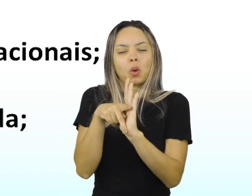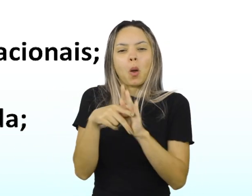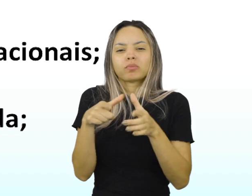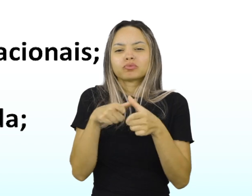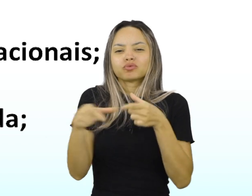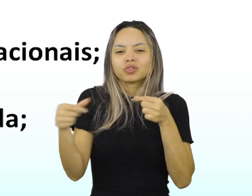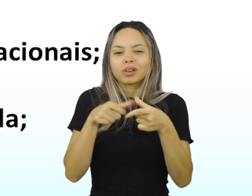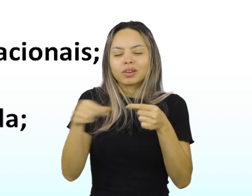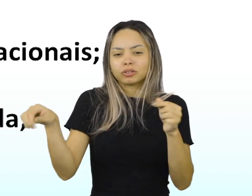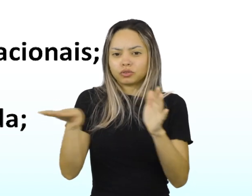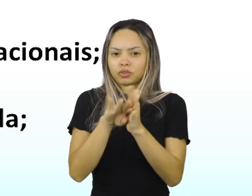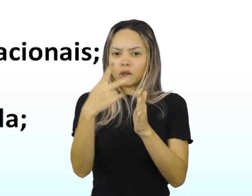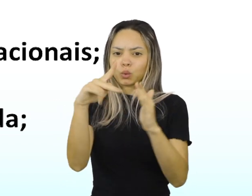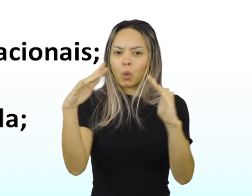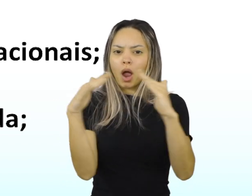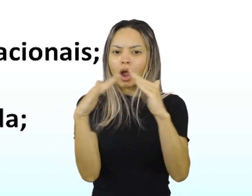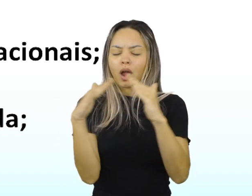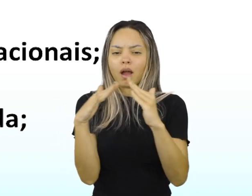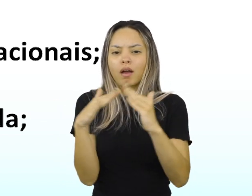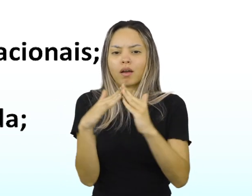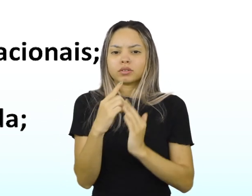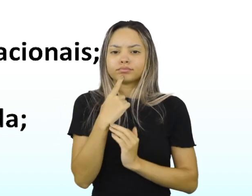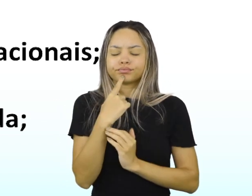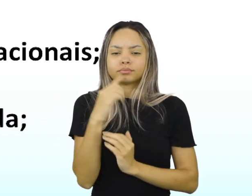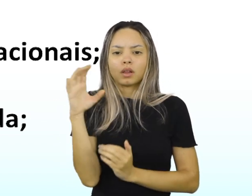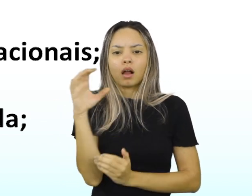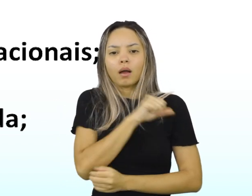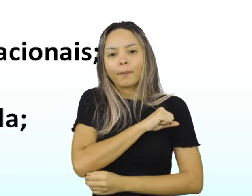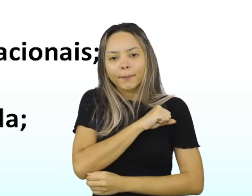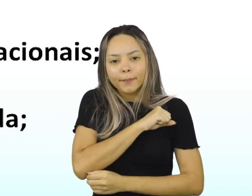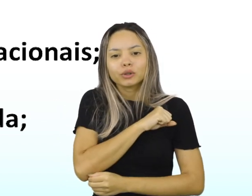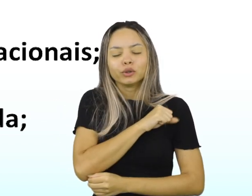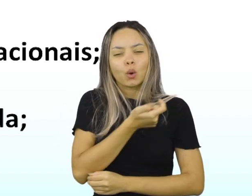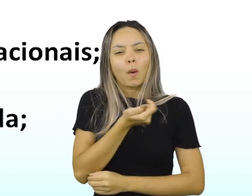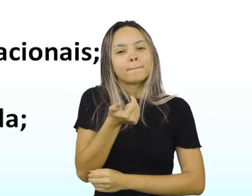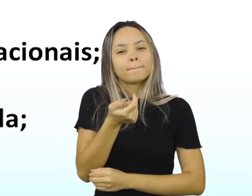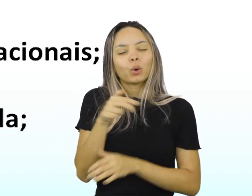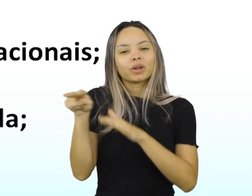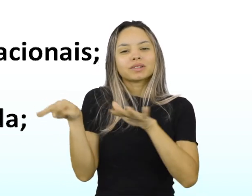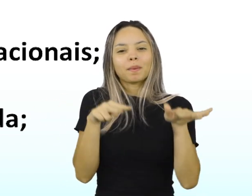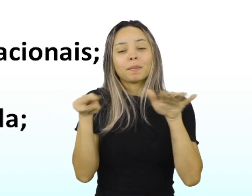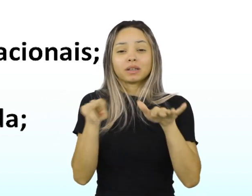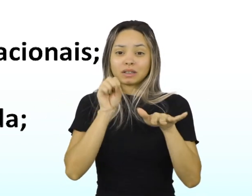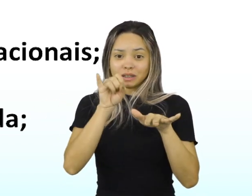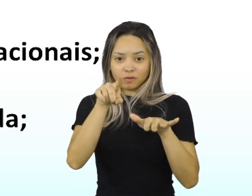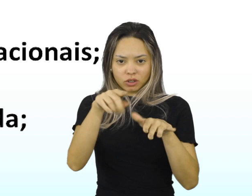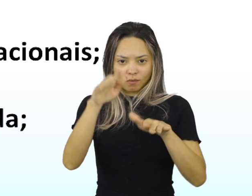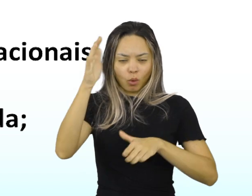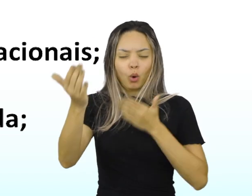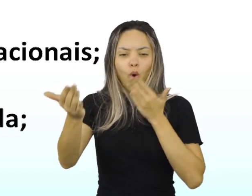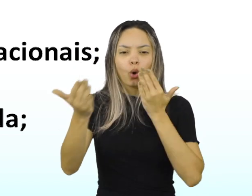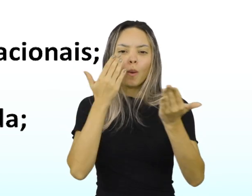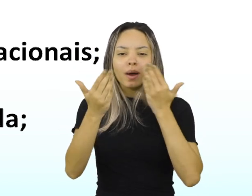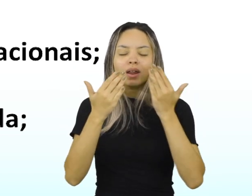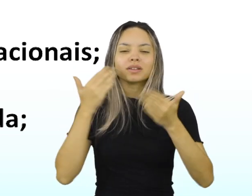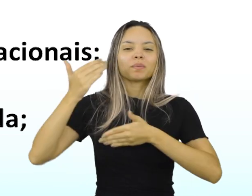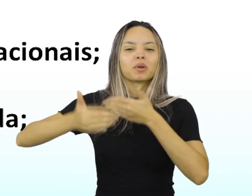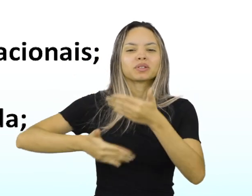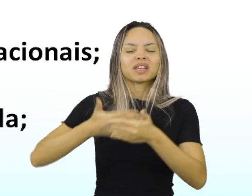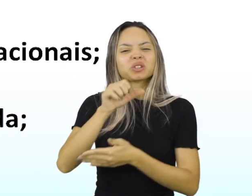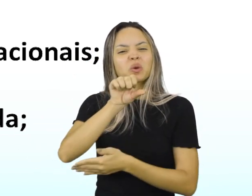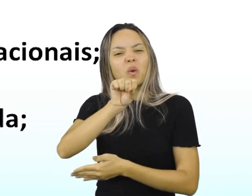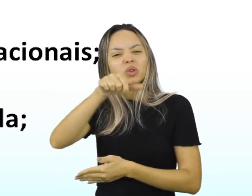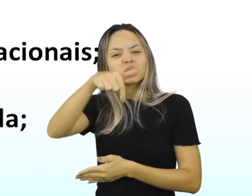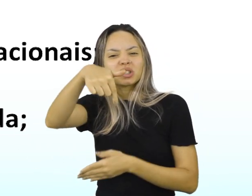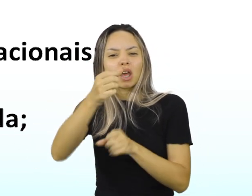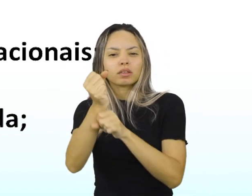lá da China e ele chega aí na sua casa em poucas semanas. Se você comparar esse processo aí há 6, 7,